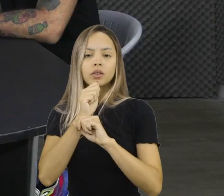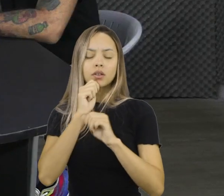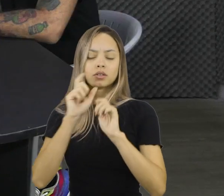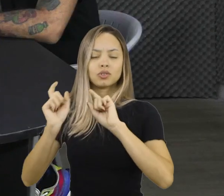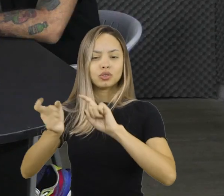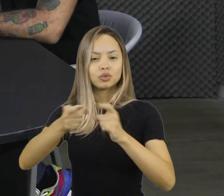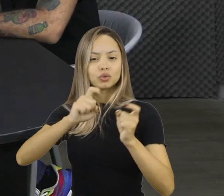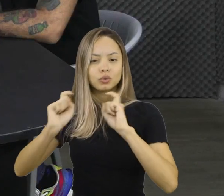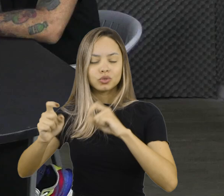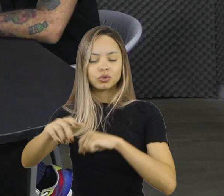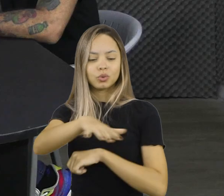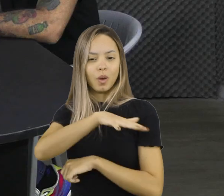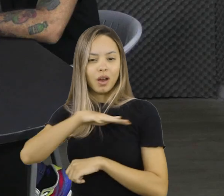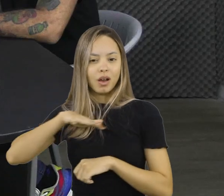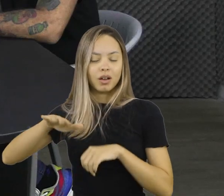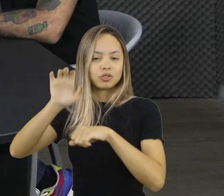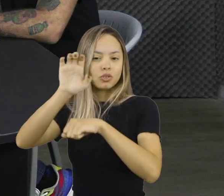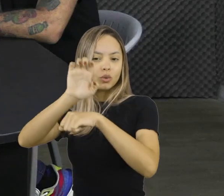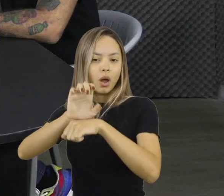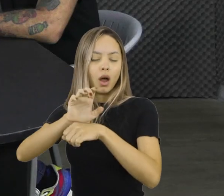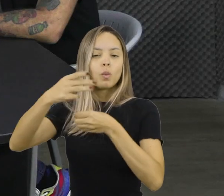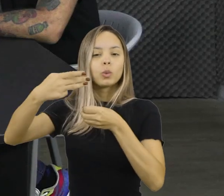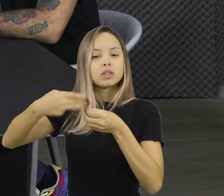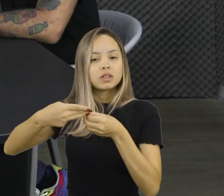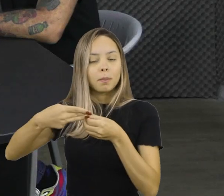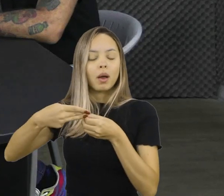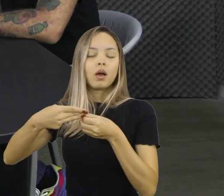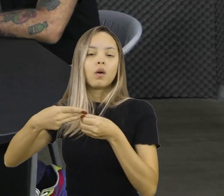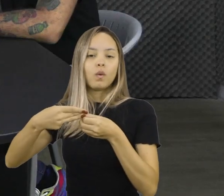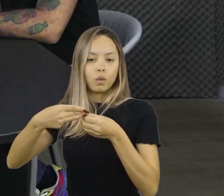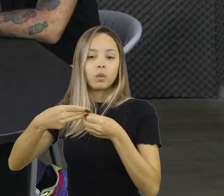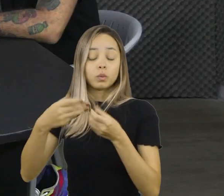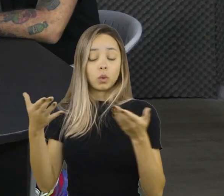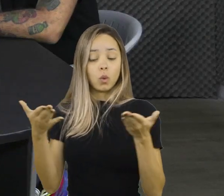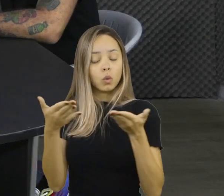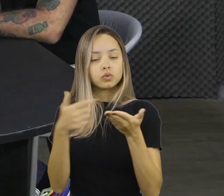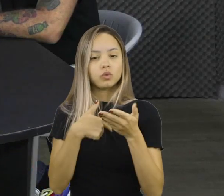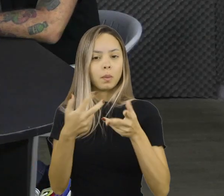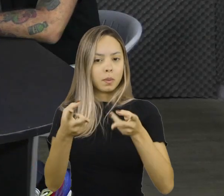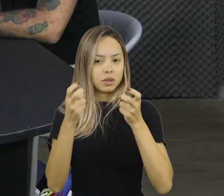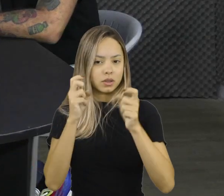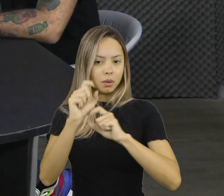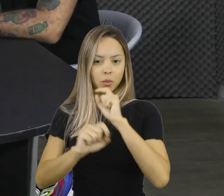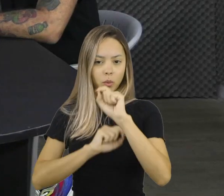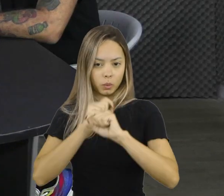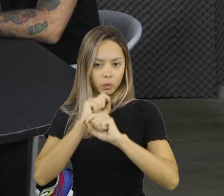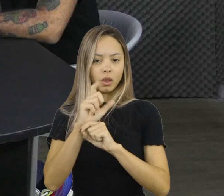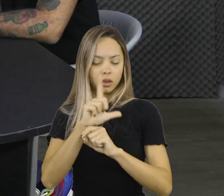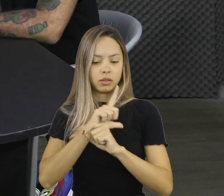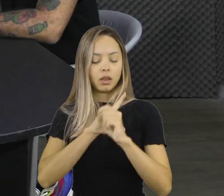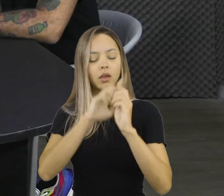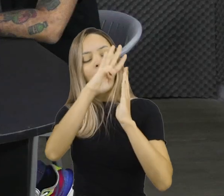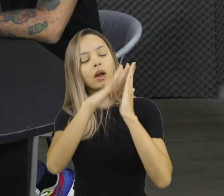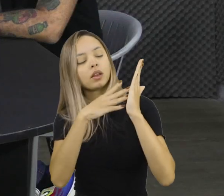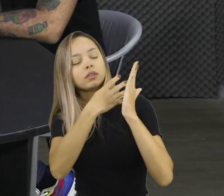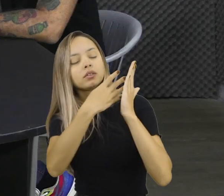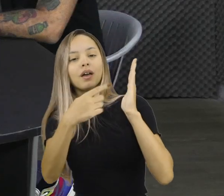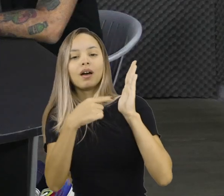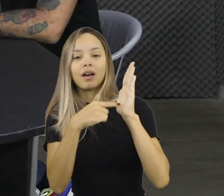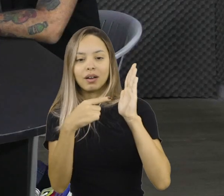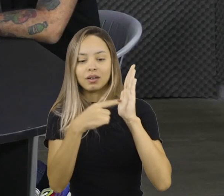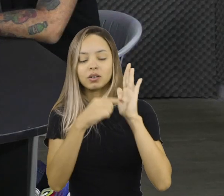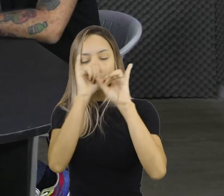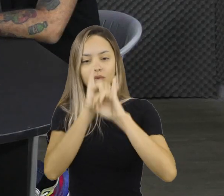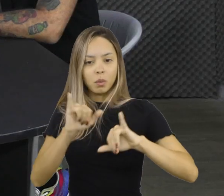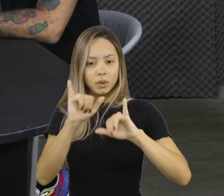âmbito Estadual Municipal hoje eu sei que a o meu Município ten um calendário de informação